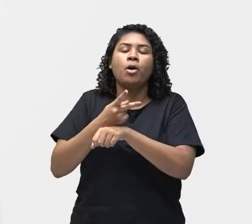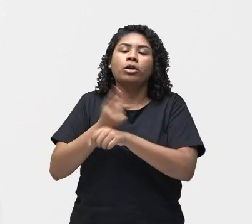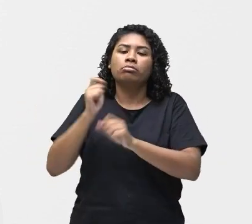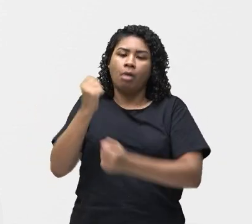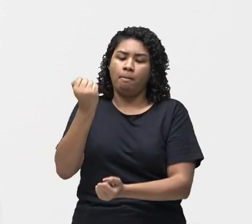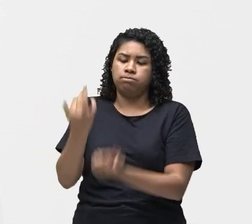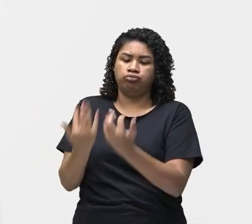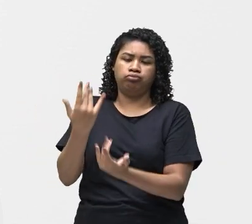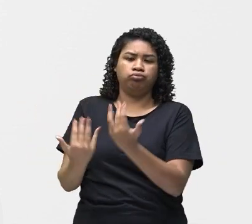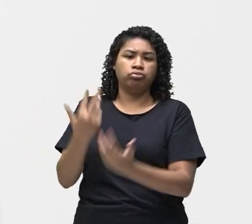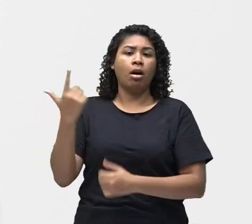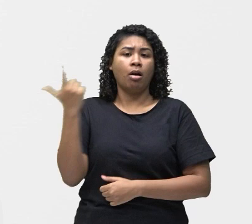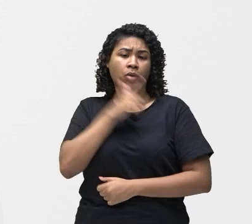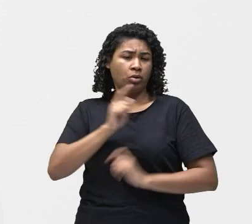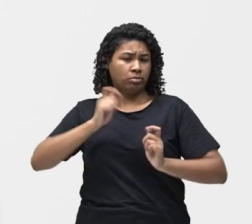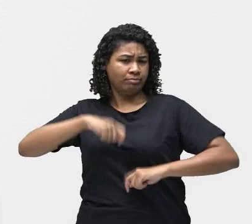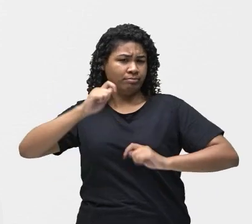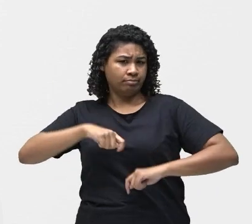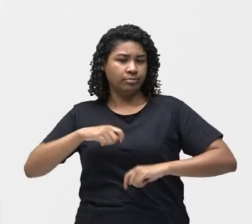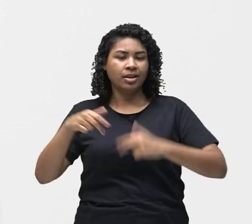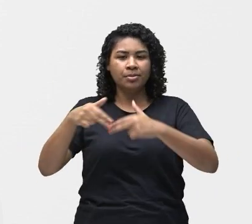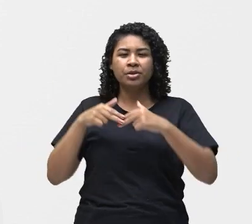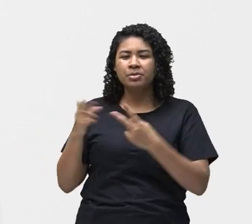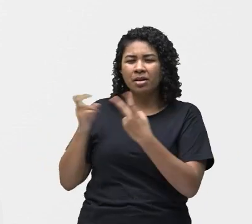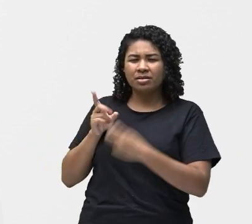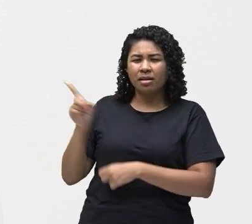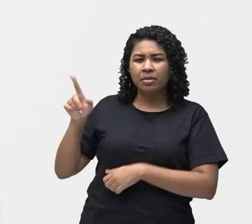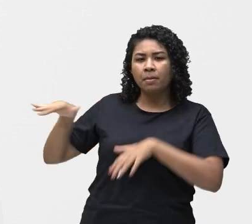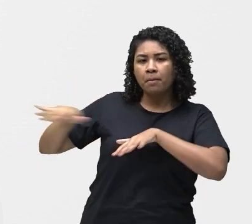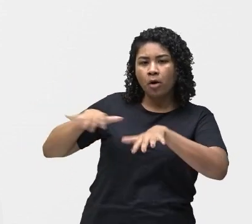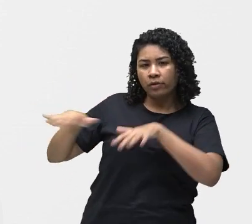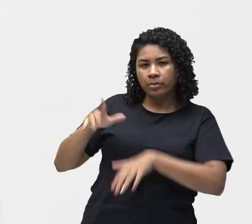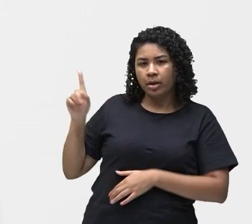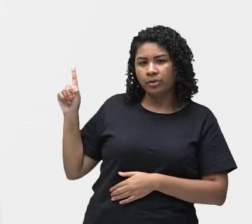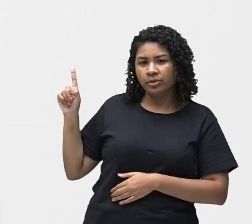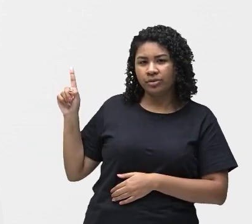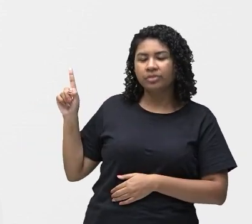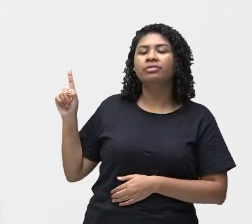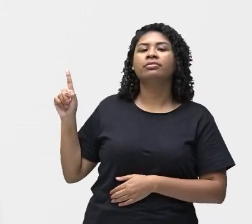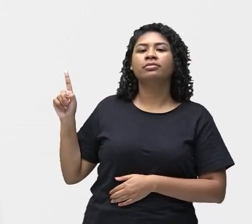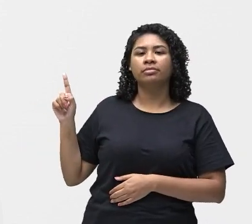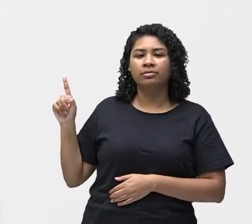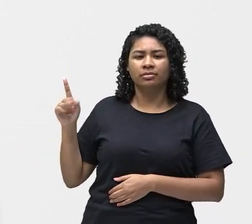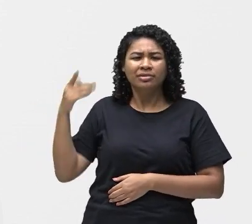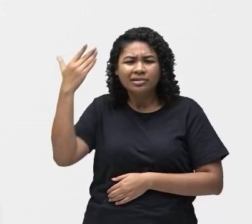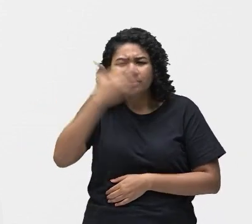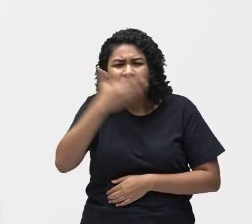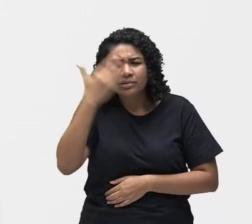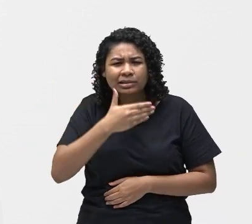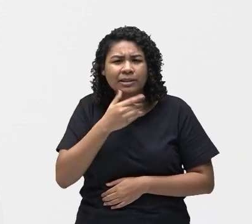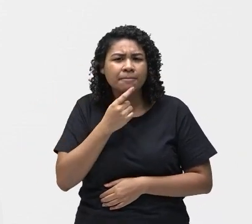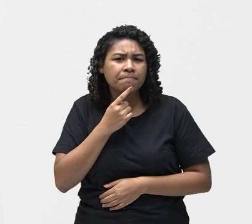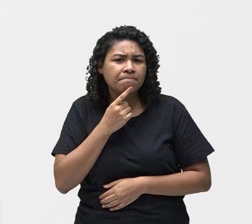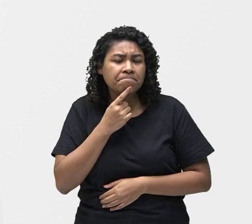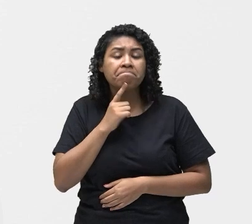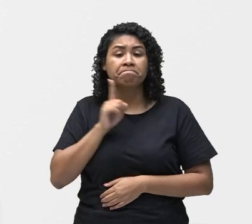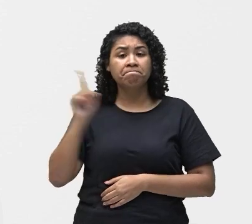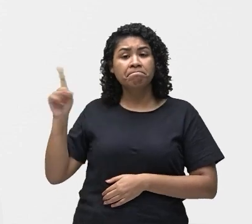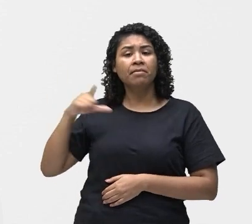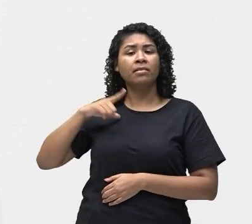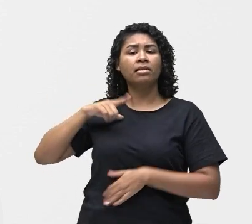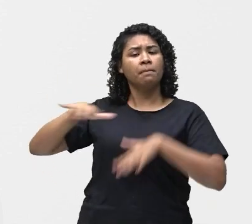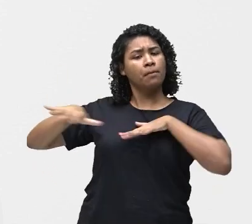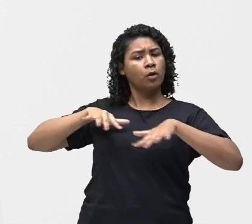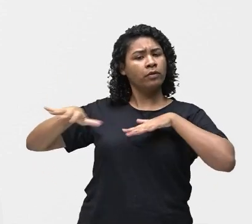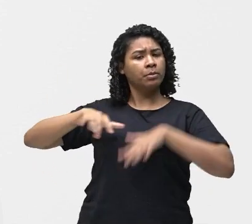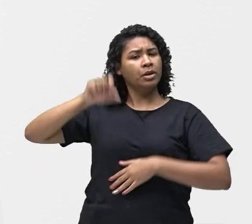e aqui a gente observa o movimento que é realizado acho que não dá para ver né o movimento que é realizado